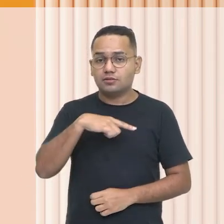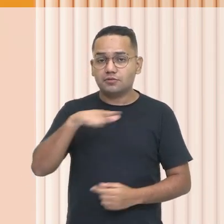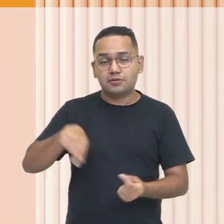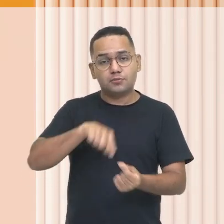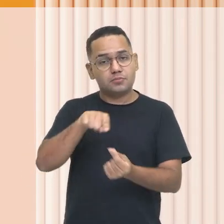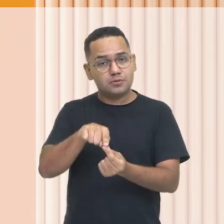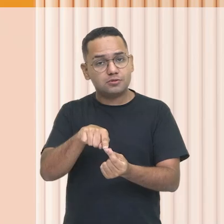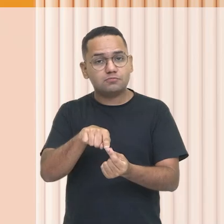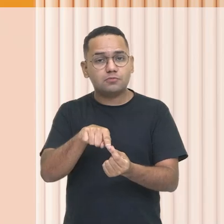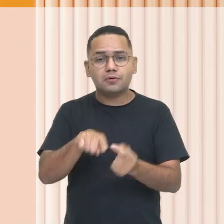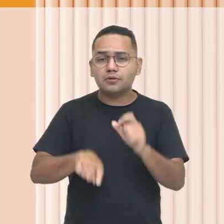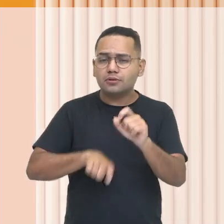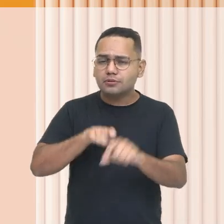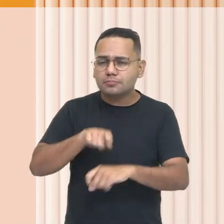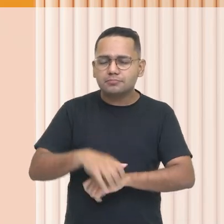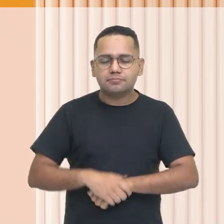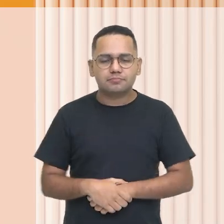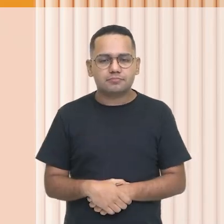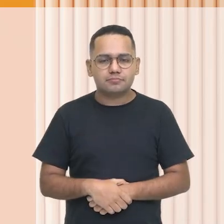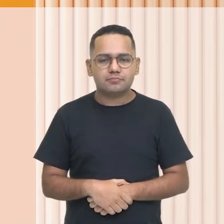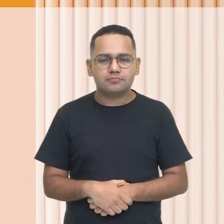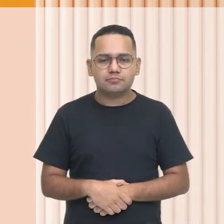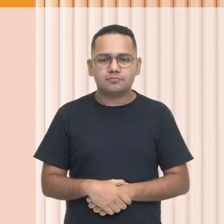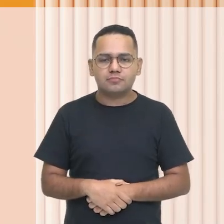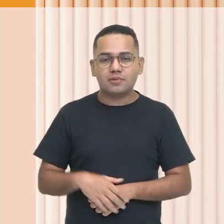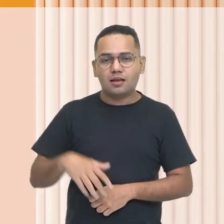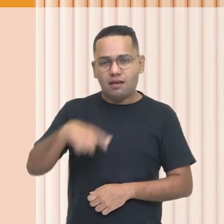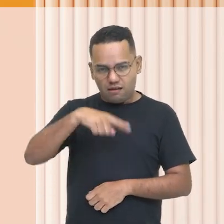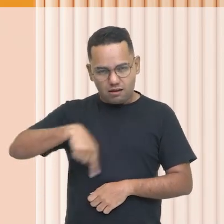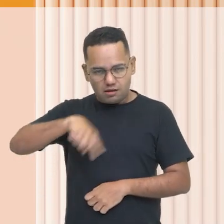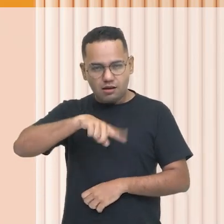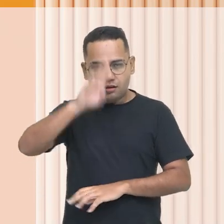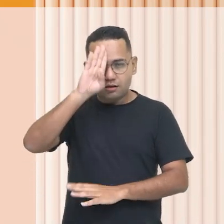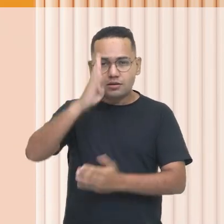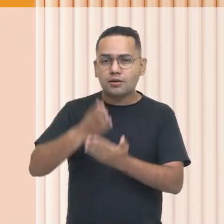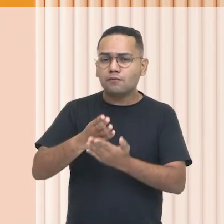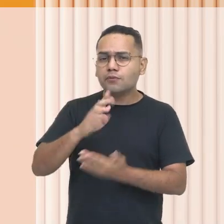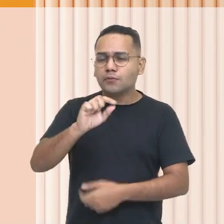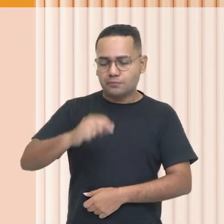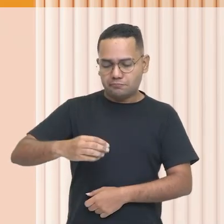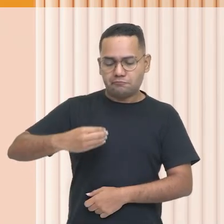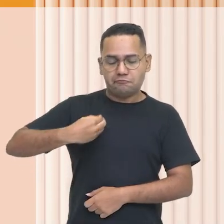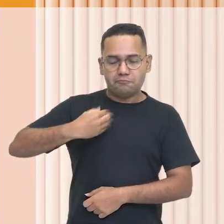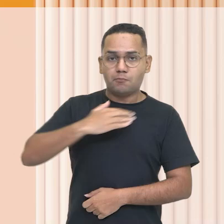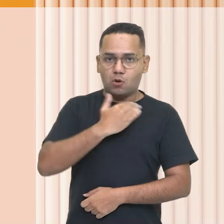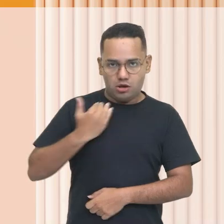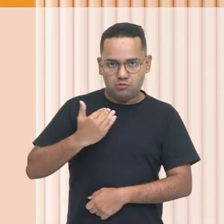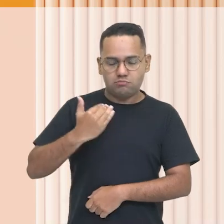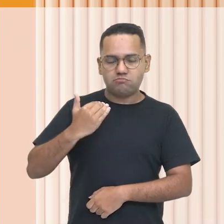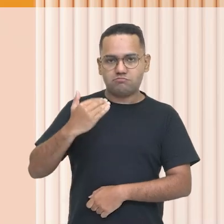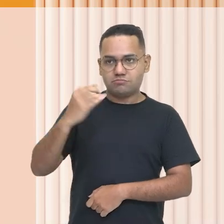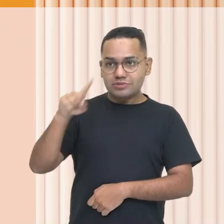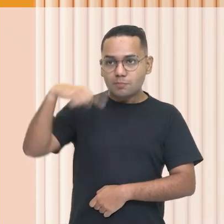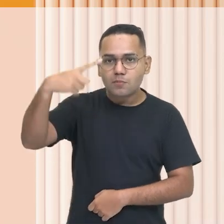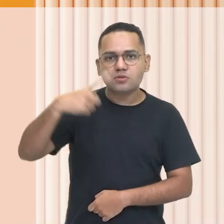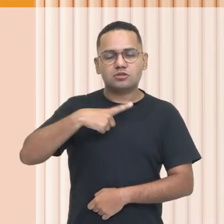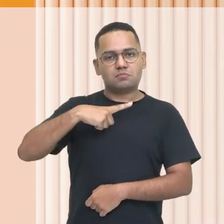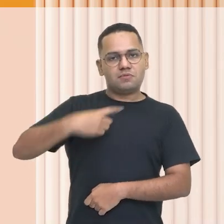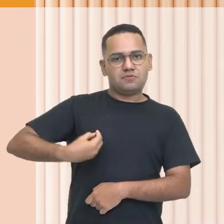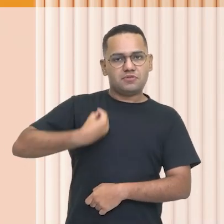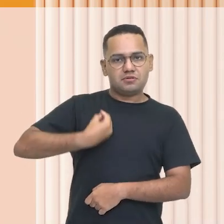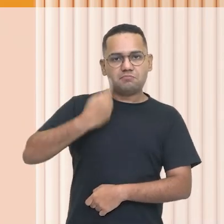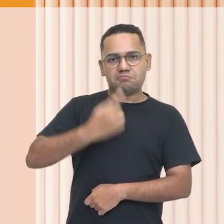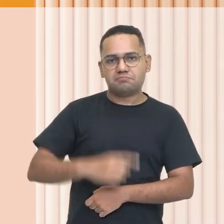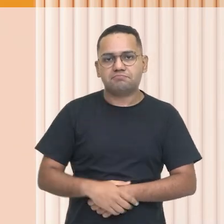pois eles acreditavam literalmente em uma vida após a morte. Então eles possuíam